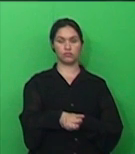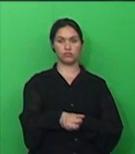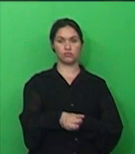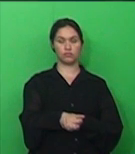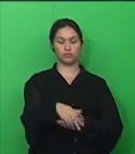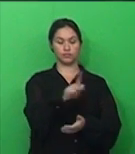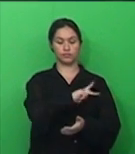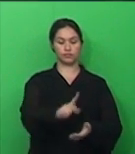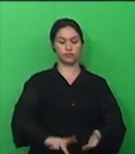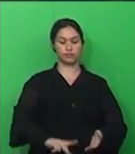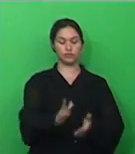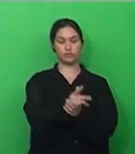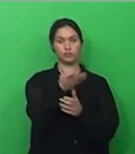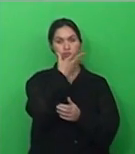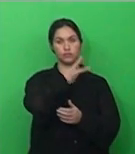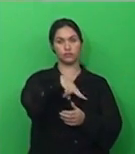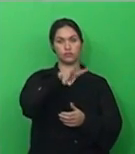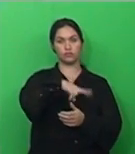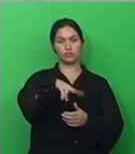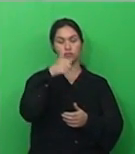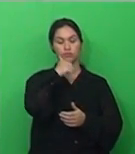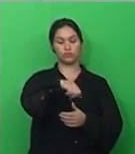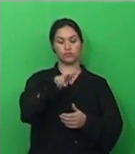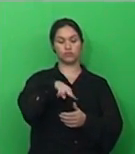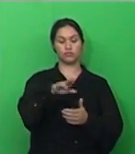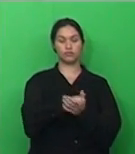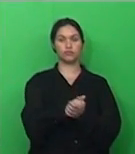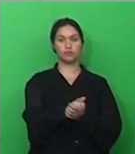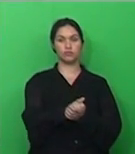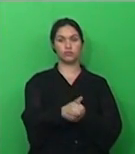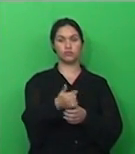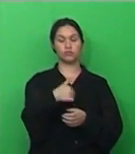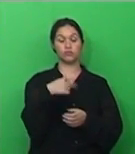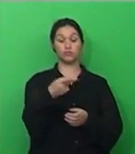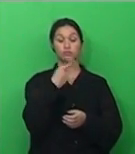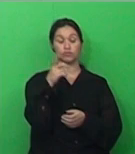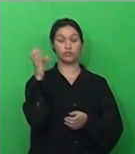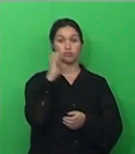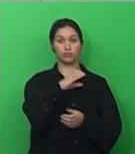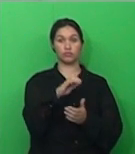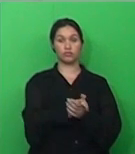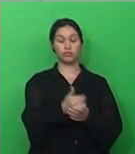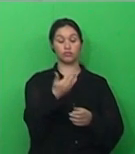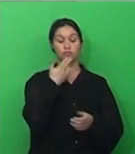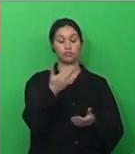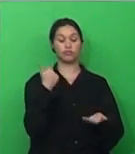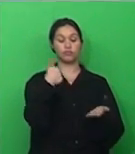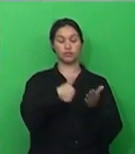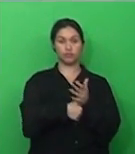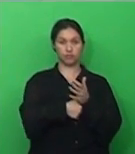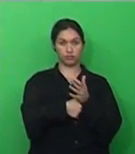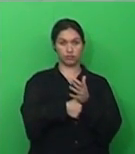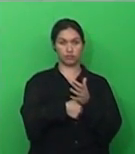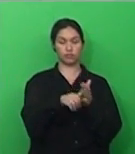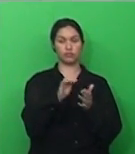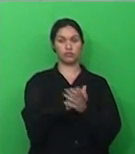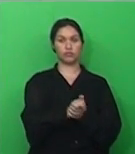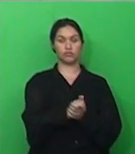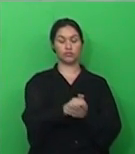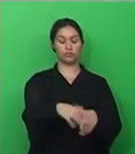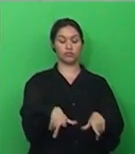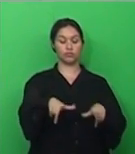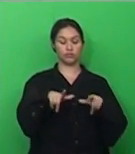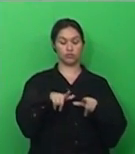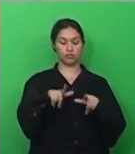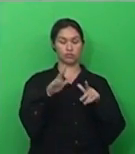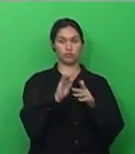Senhor presidente, demais vereadores e vereadora, não vou me estender muito não, mas só peço aprovação desse